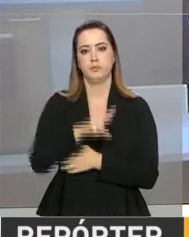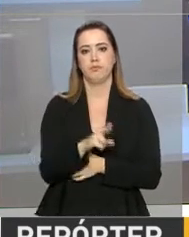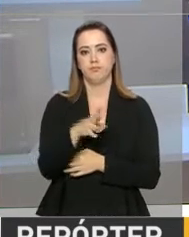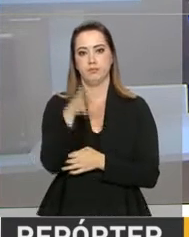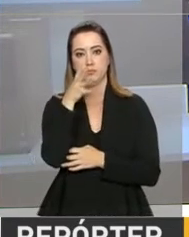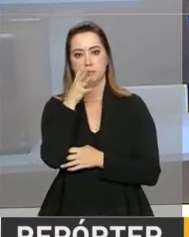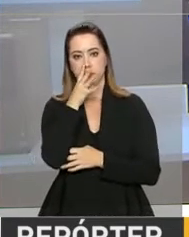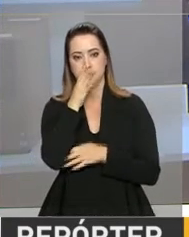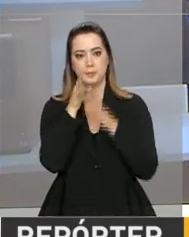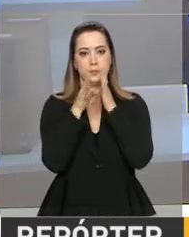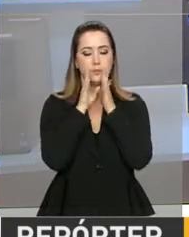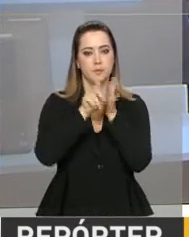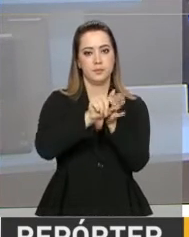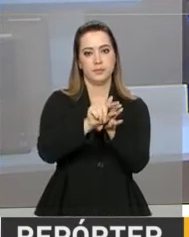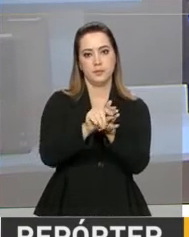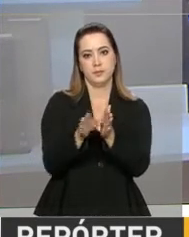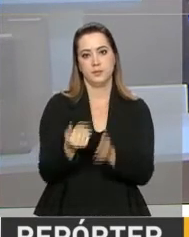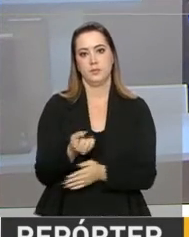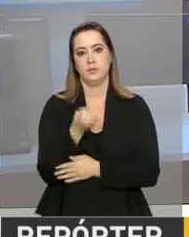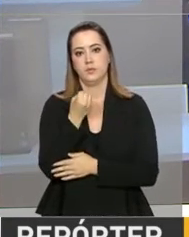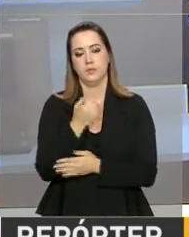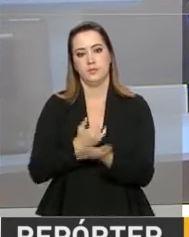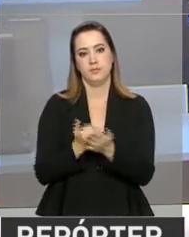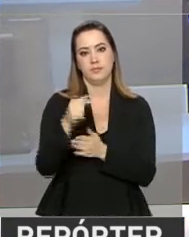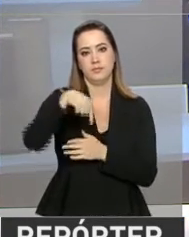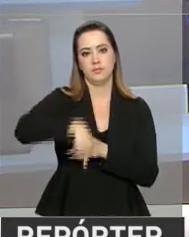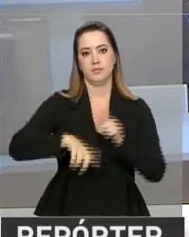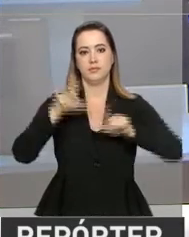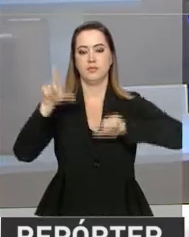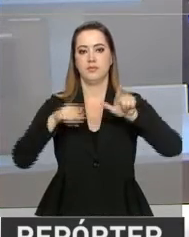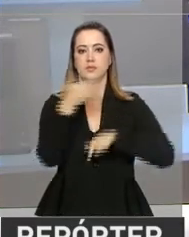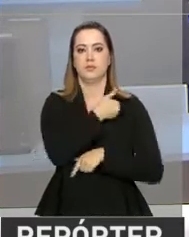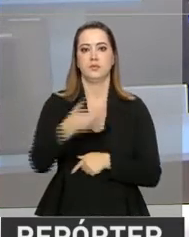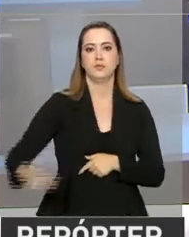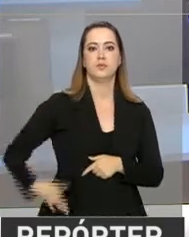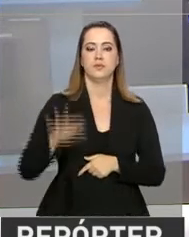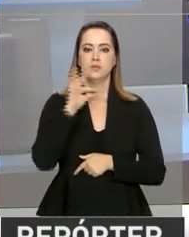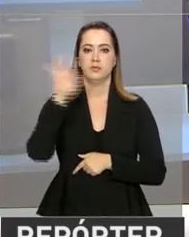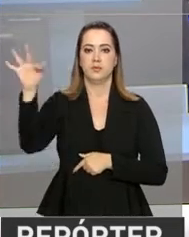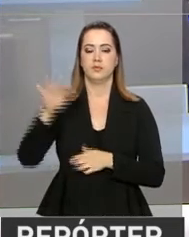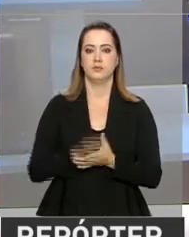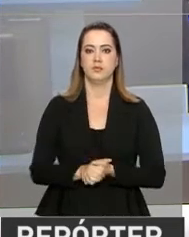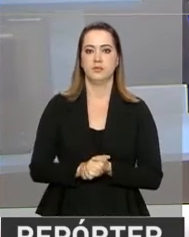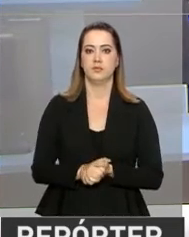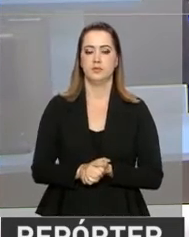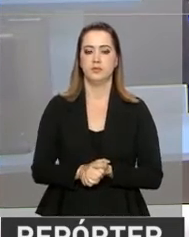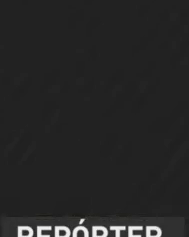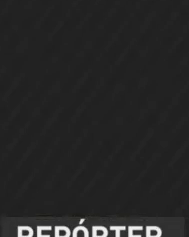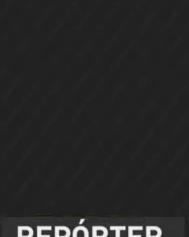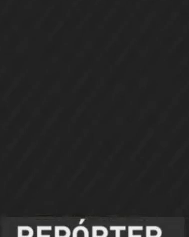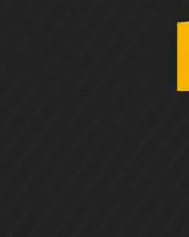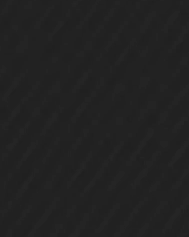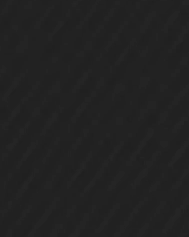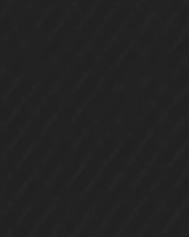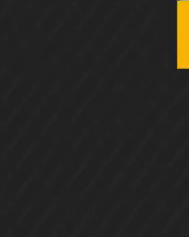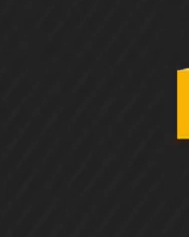NBR acompanhe também as novidades em nossas redes sociais Continue com a gente aqui na NBR a TV do Governo Federal